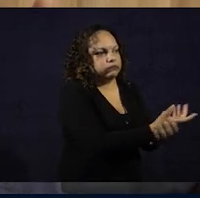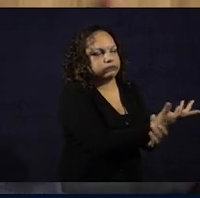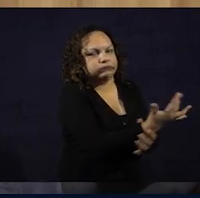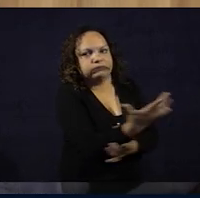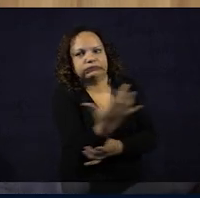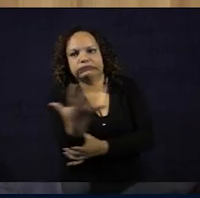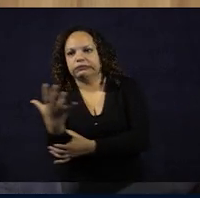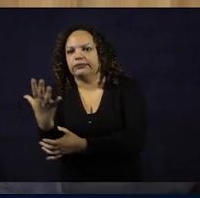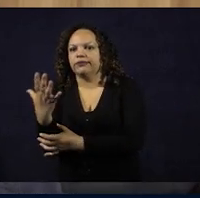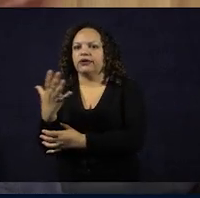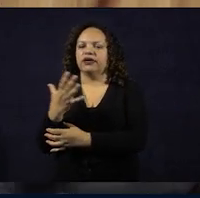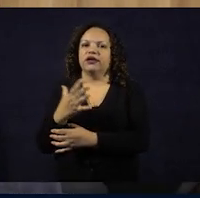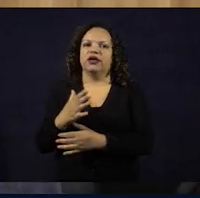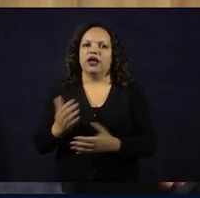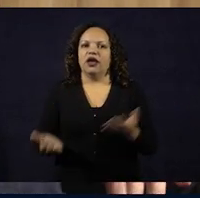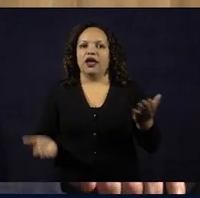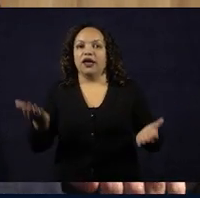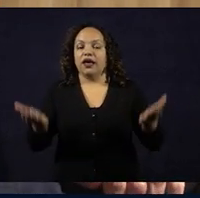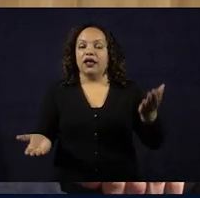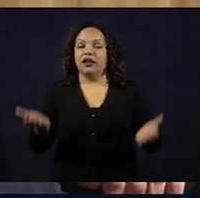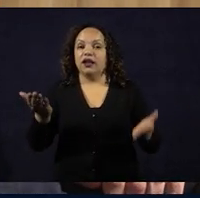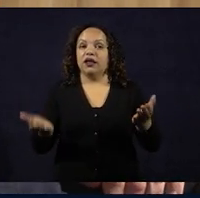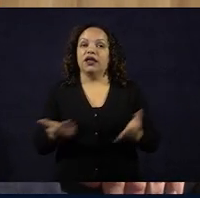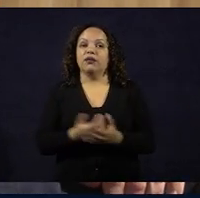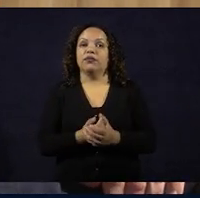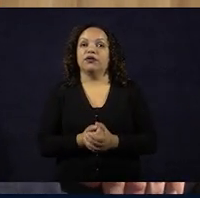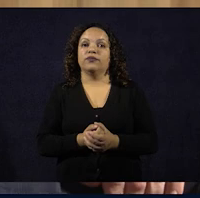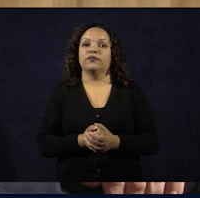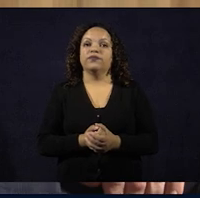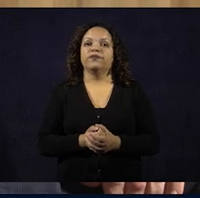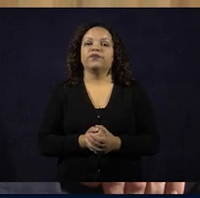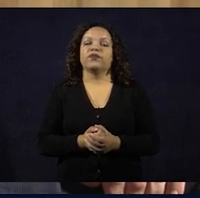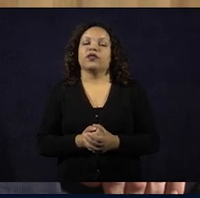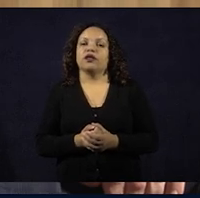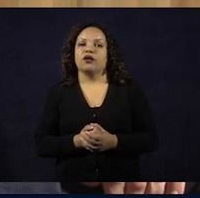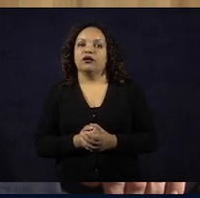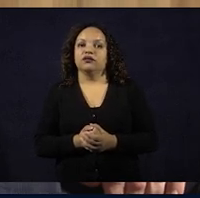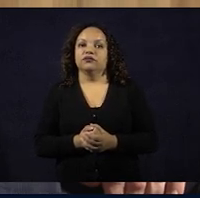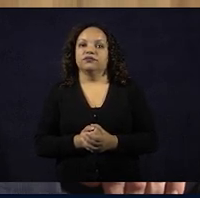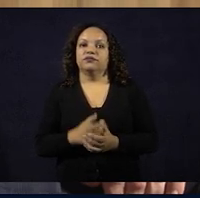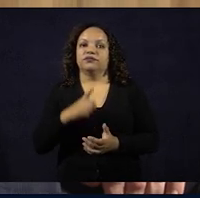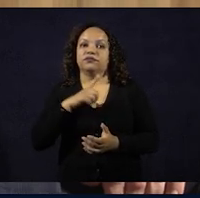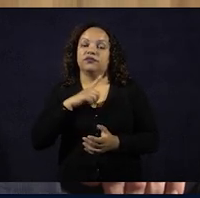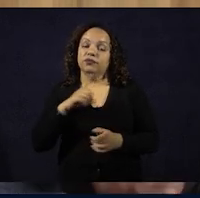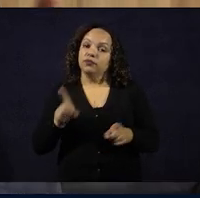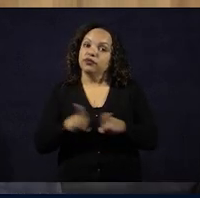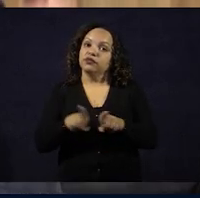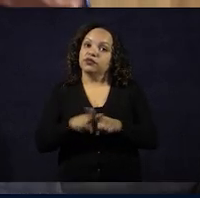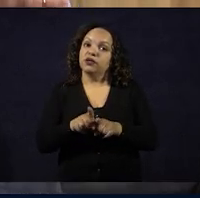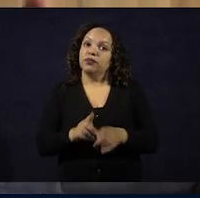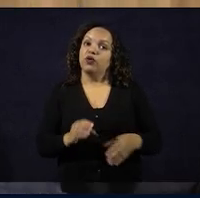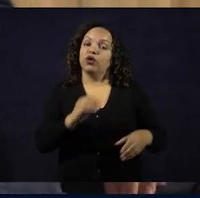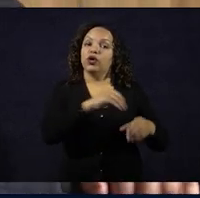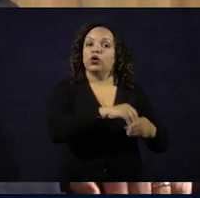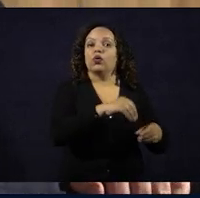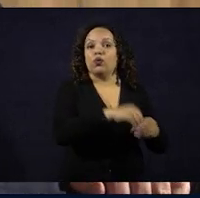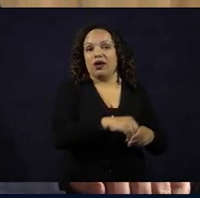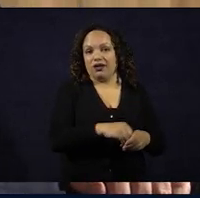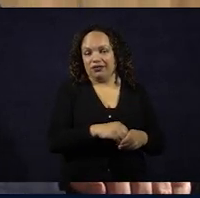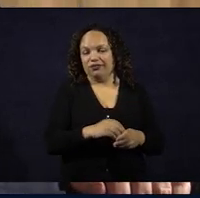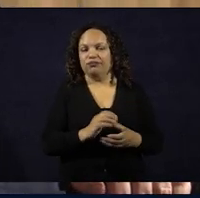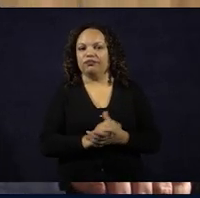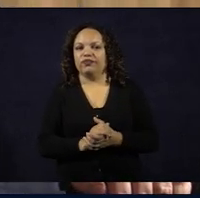da nossa emissão em operação né na operação do plantio e a gente tem a reserva trazendo esse desequilíbrio net